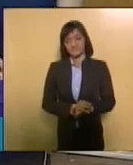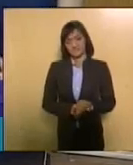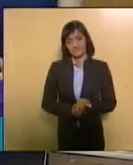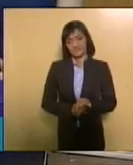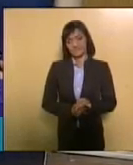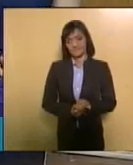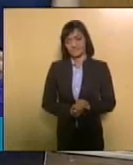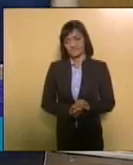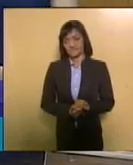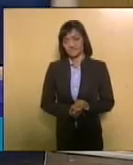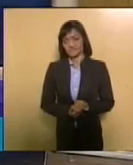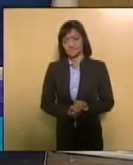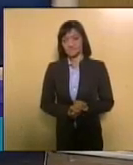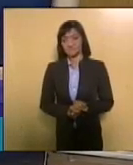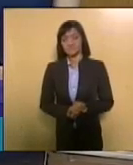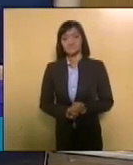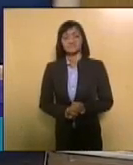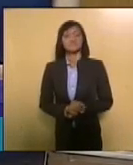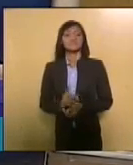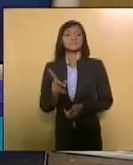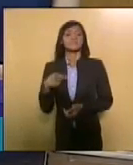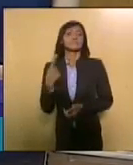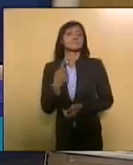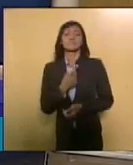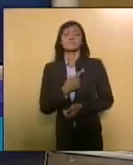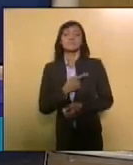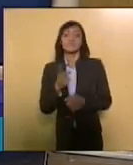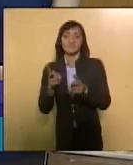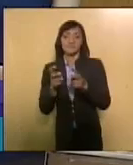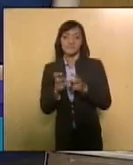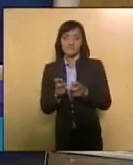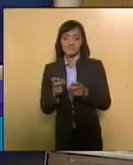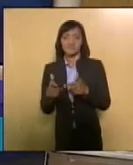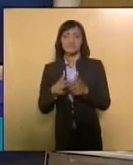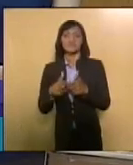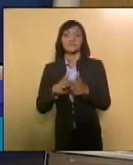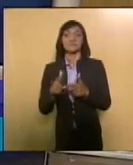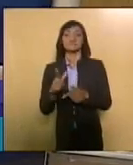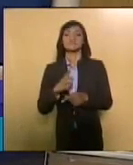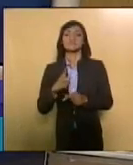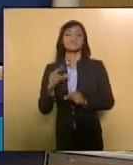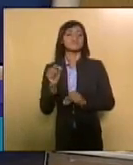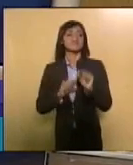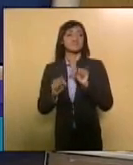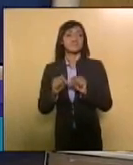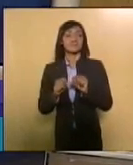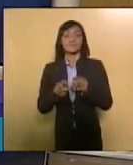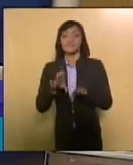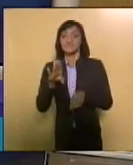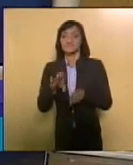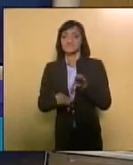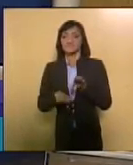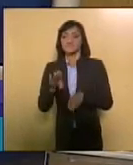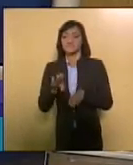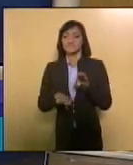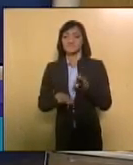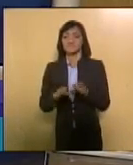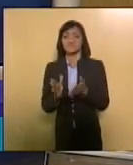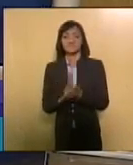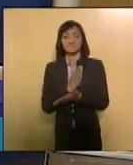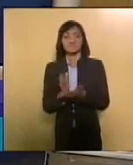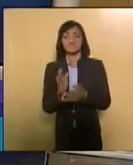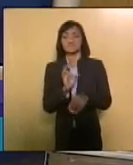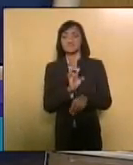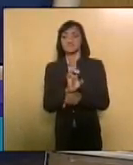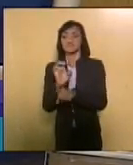públicos quando a gente foi olhar os dados pro município nós tivemos um problema que é muitas vezes alguns estados